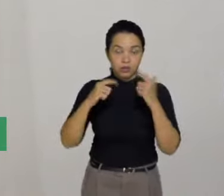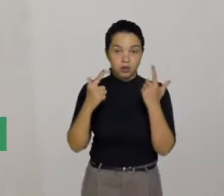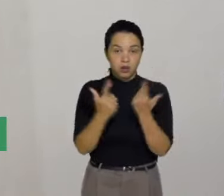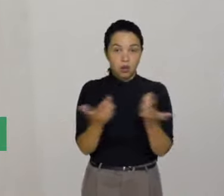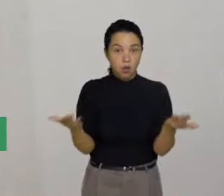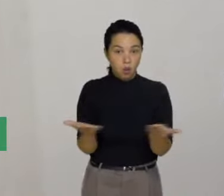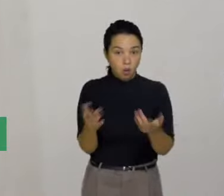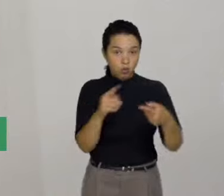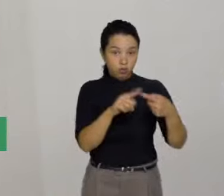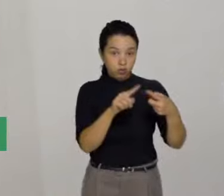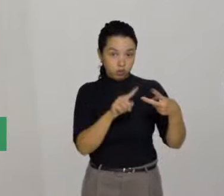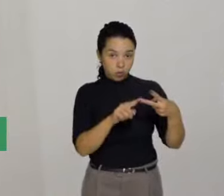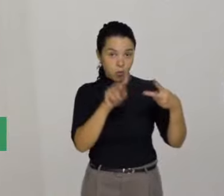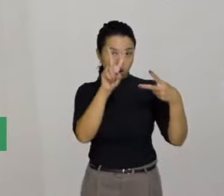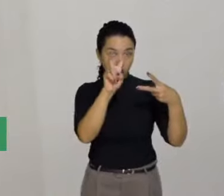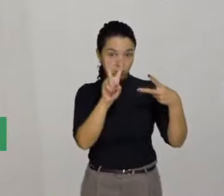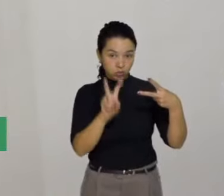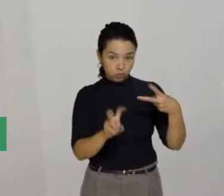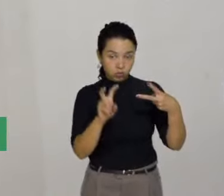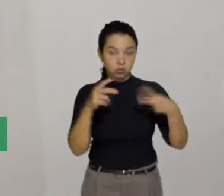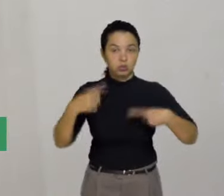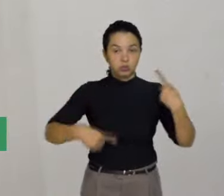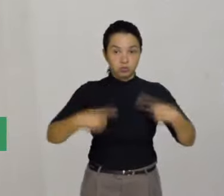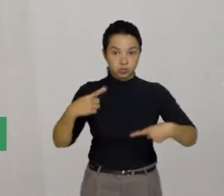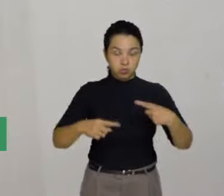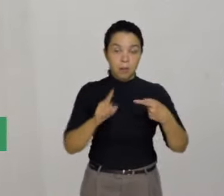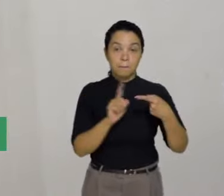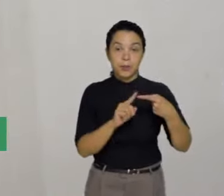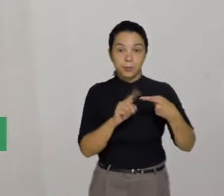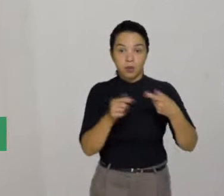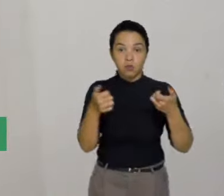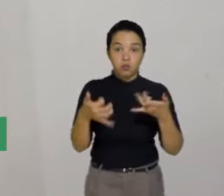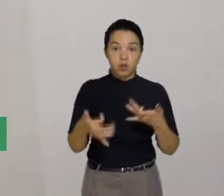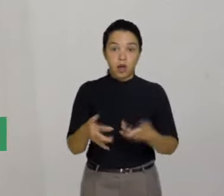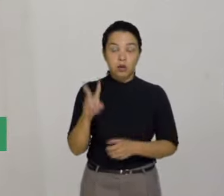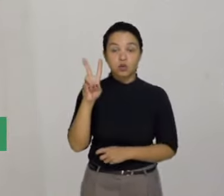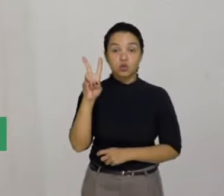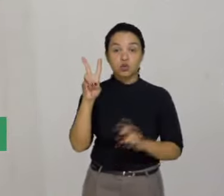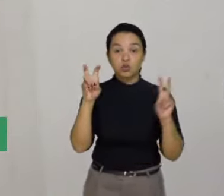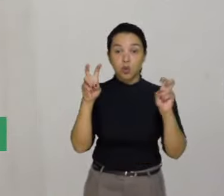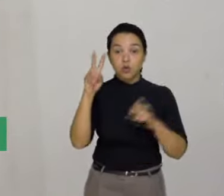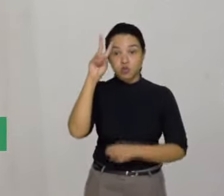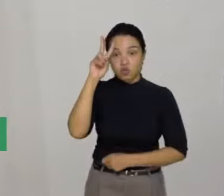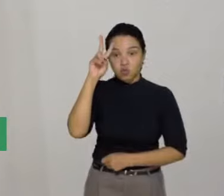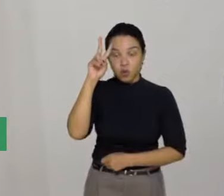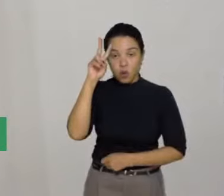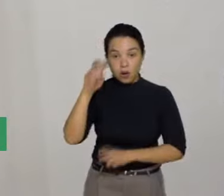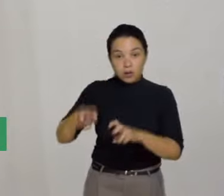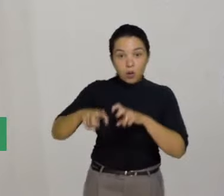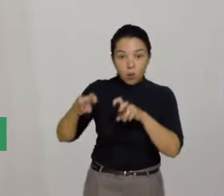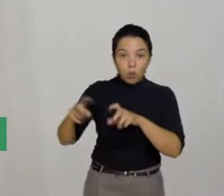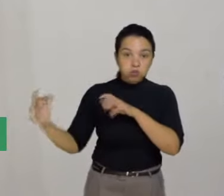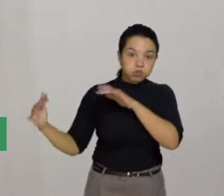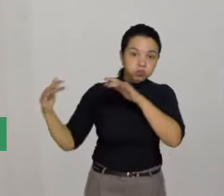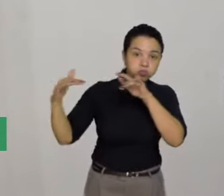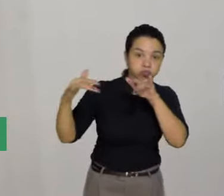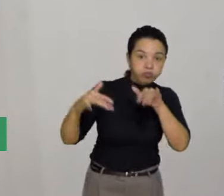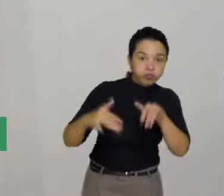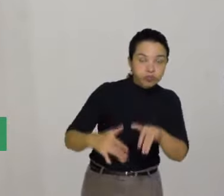dois assuntos para tratar aqui. Primeiro, eu quero falar sobre a história da colonização italiana no